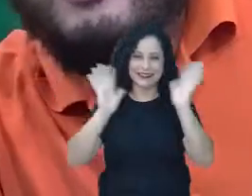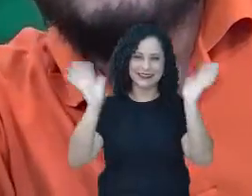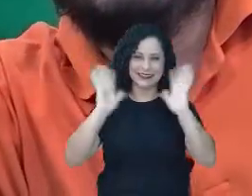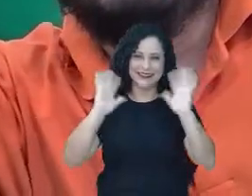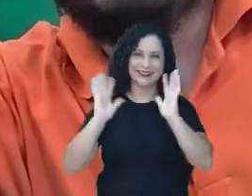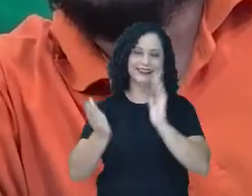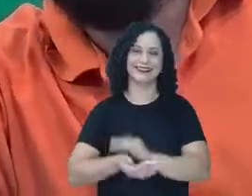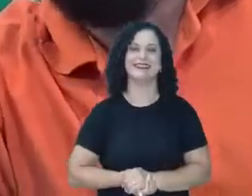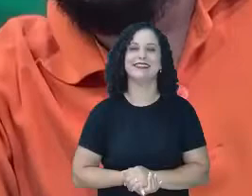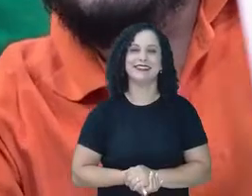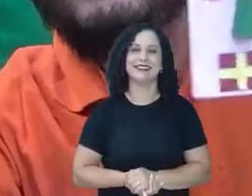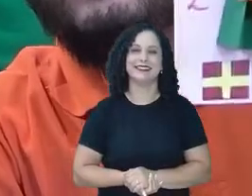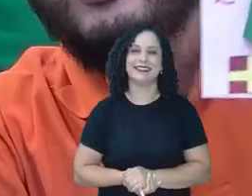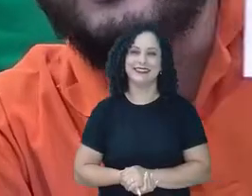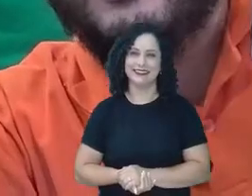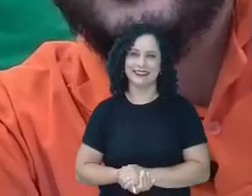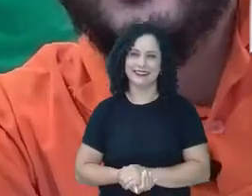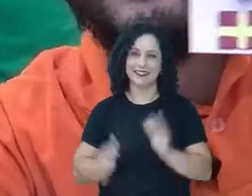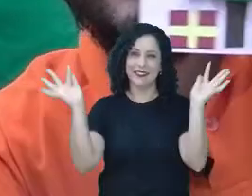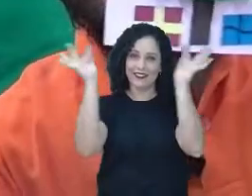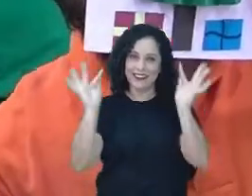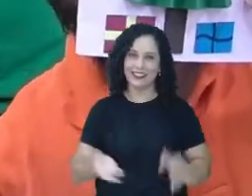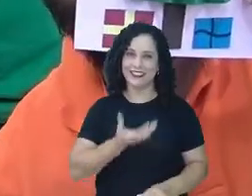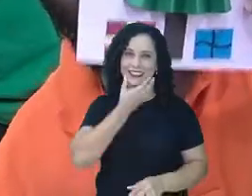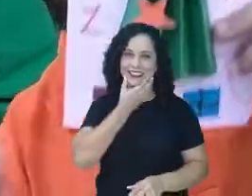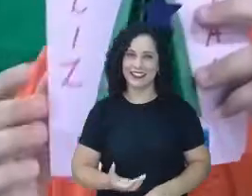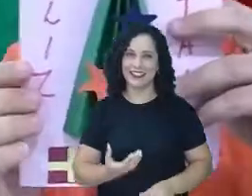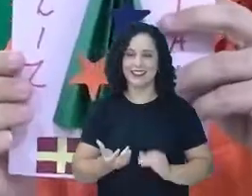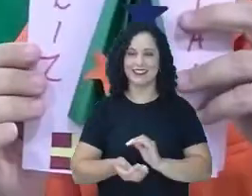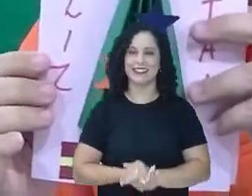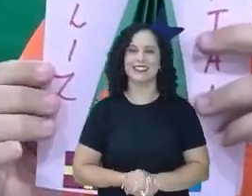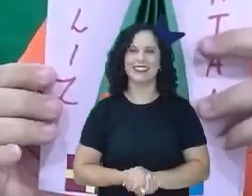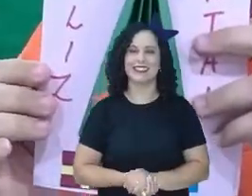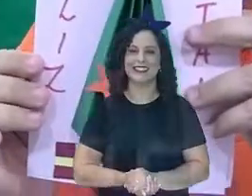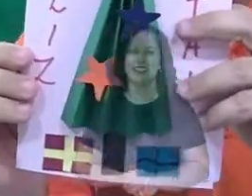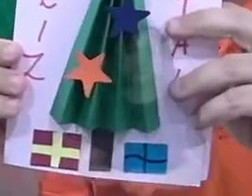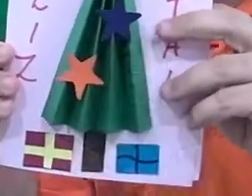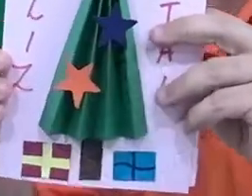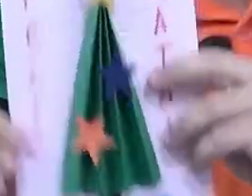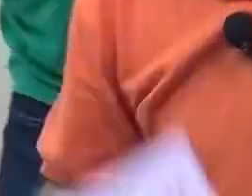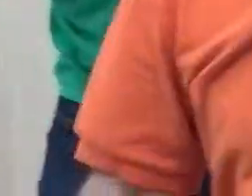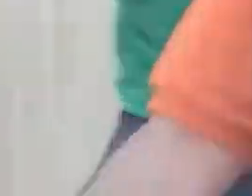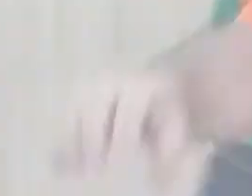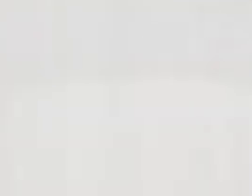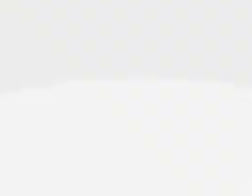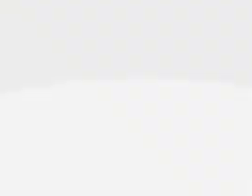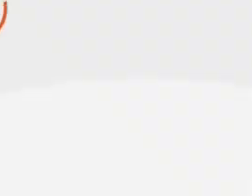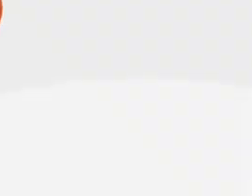Tchau. Tchau. Tchau. Aqui, ó, para vocês.